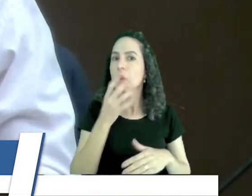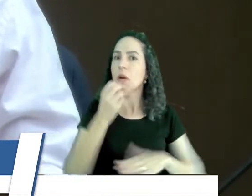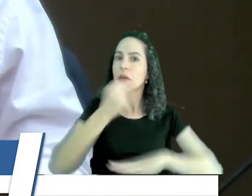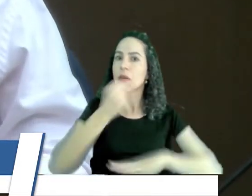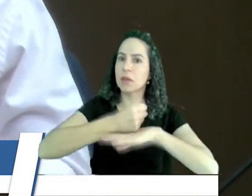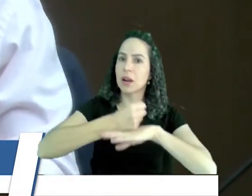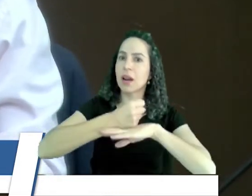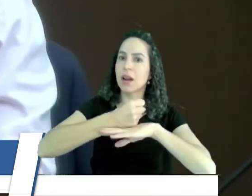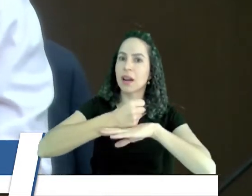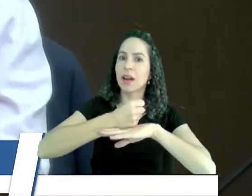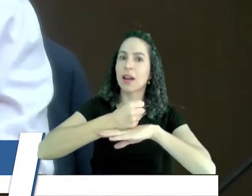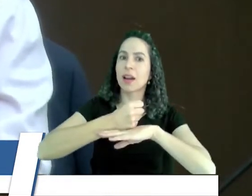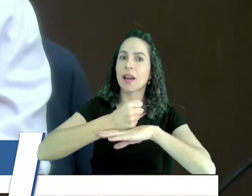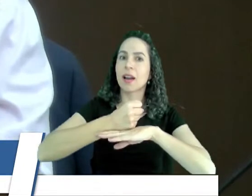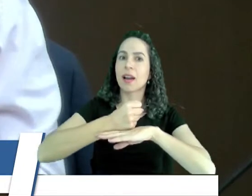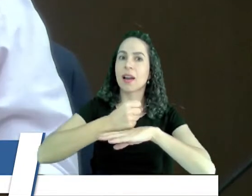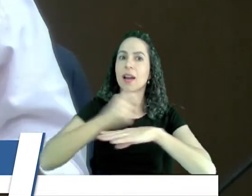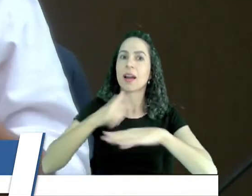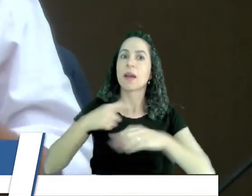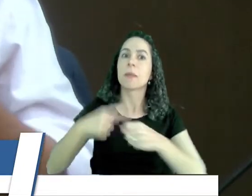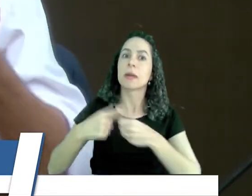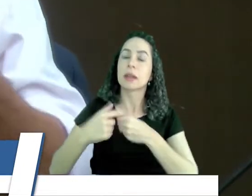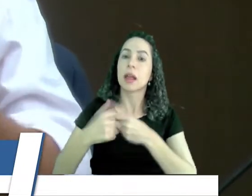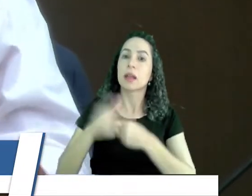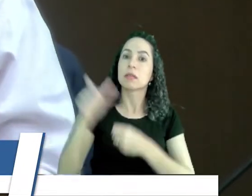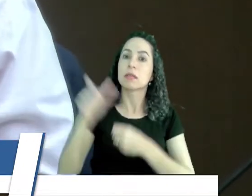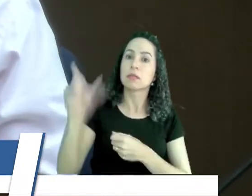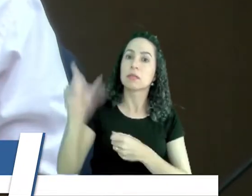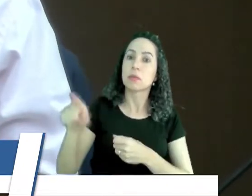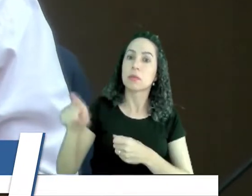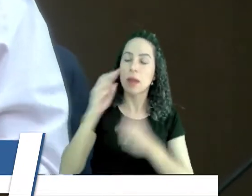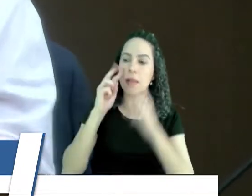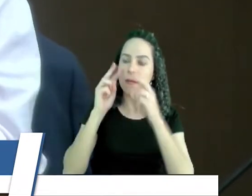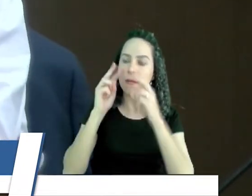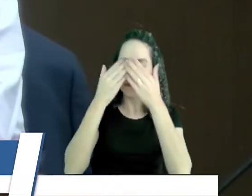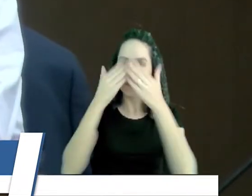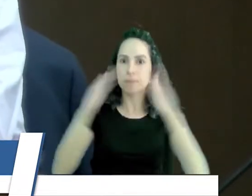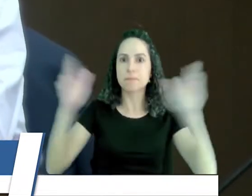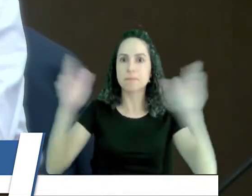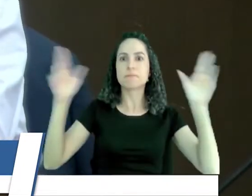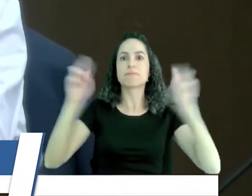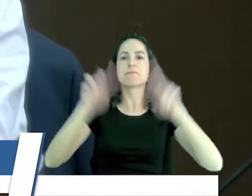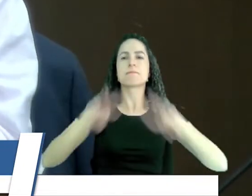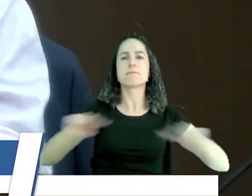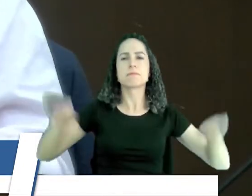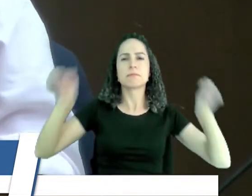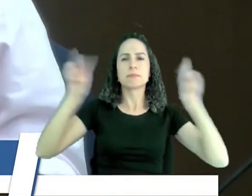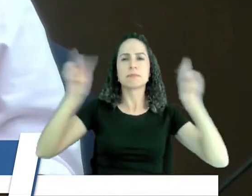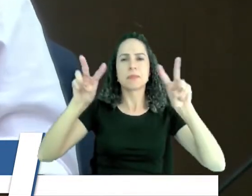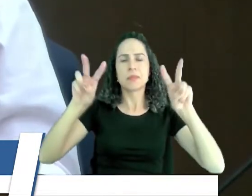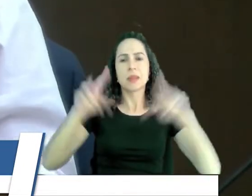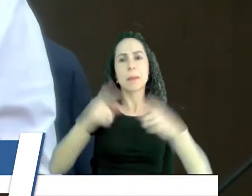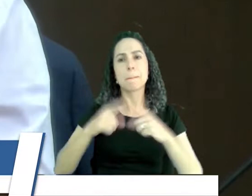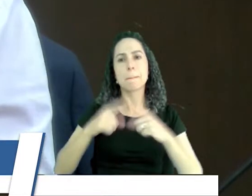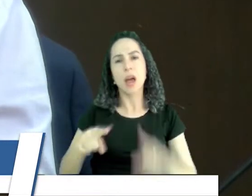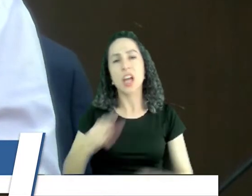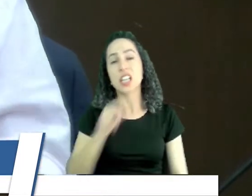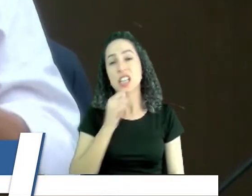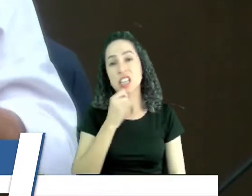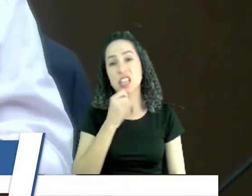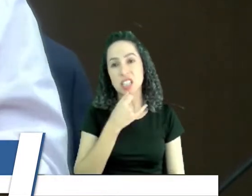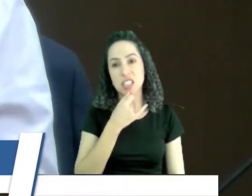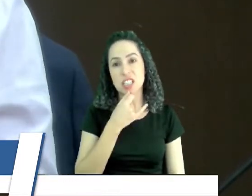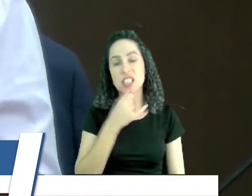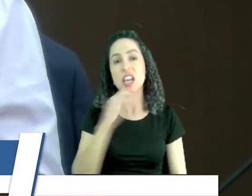cidade com seu perfil que enxerga longe. Só que, infelizmente, às vezes a parte do poder público